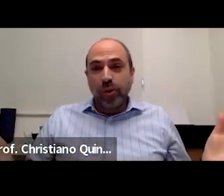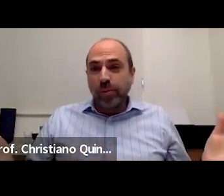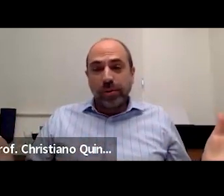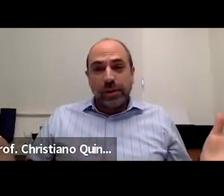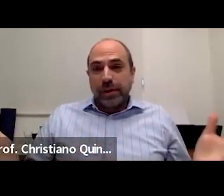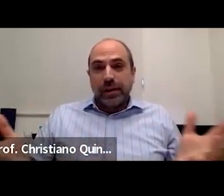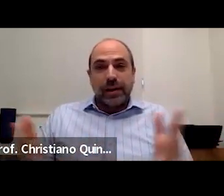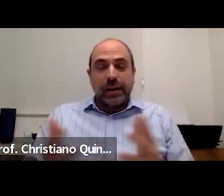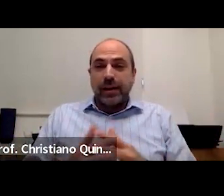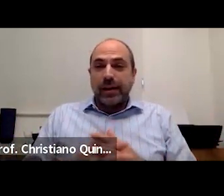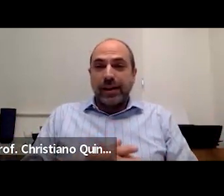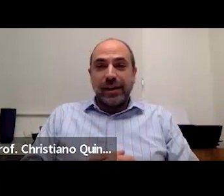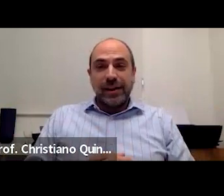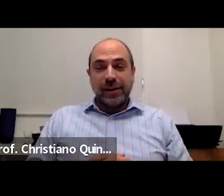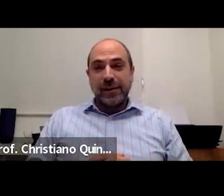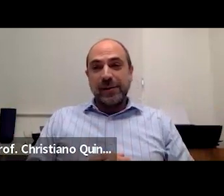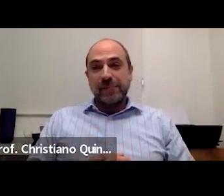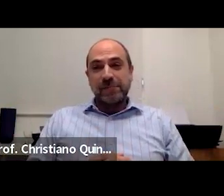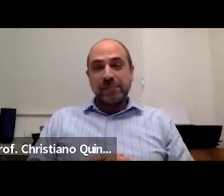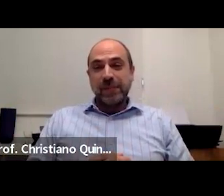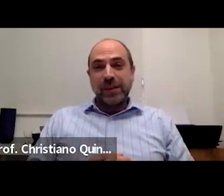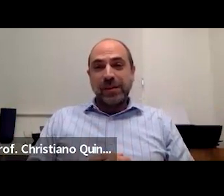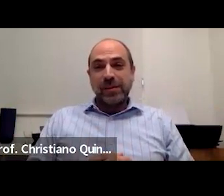temos como